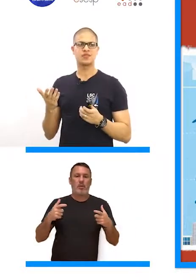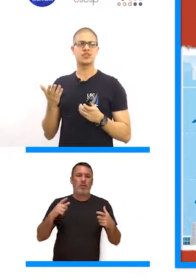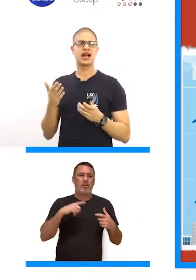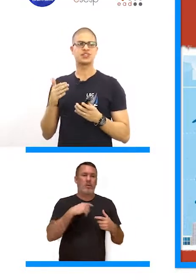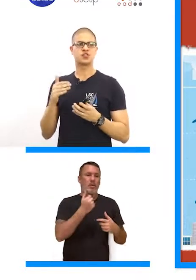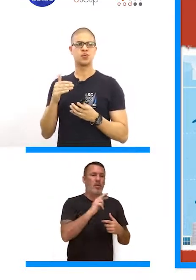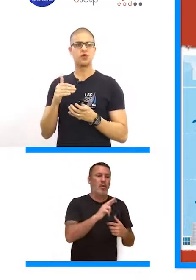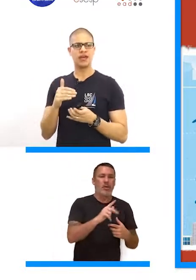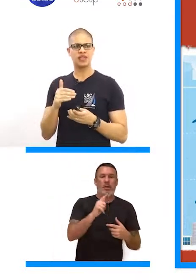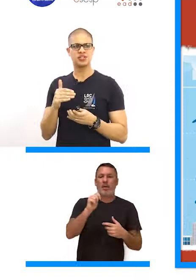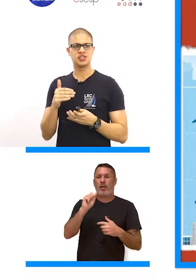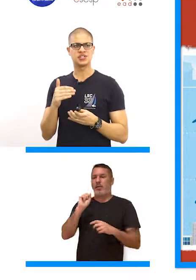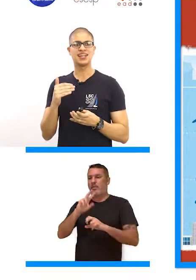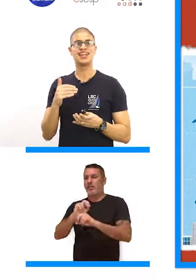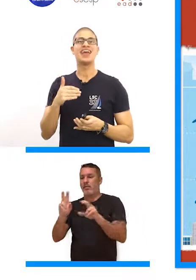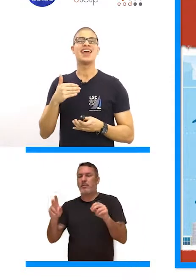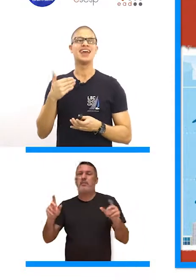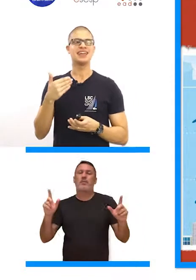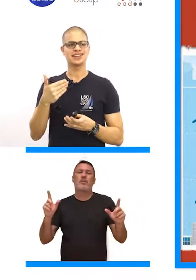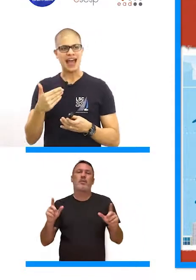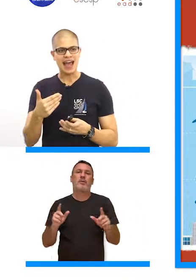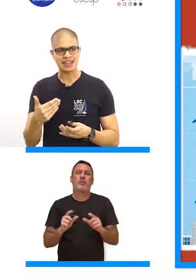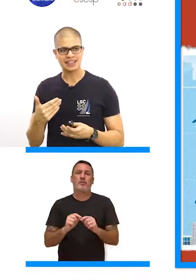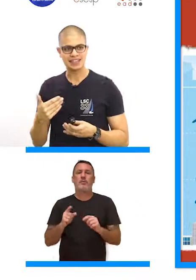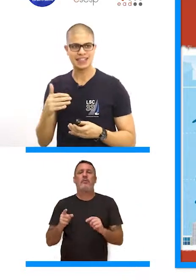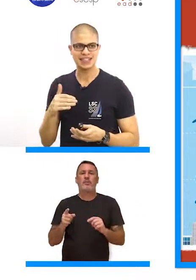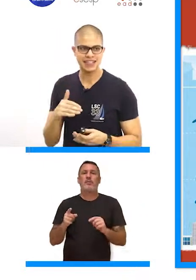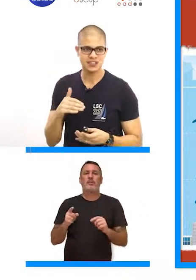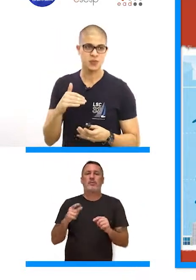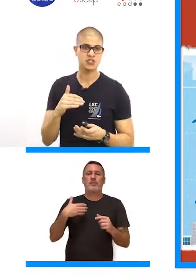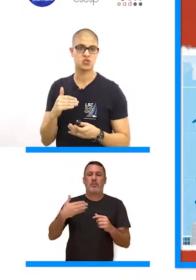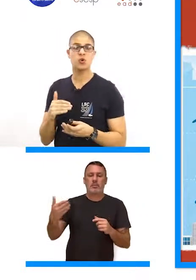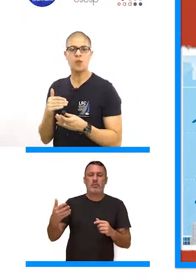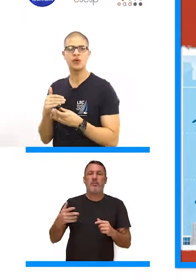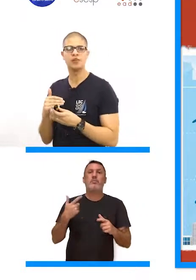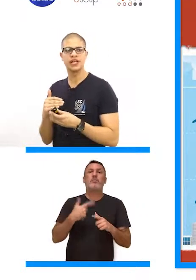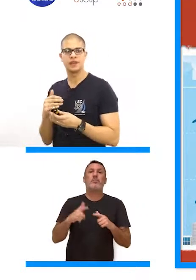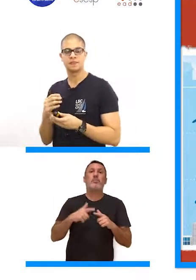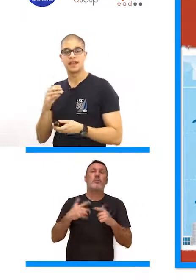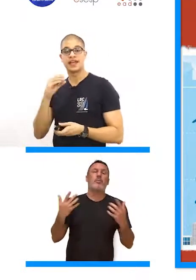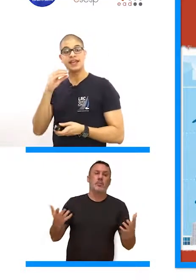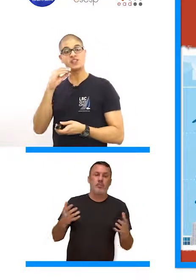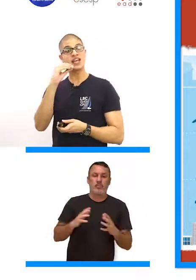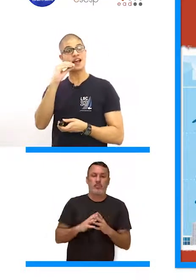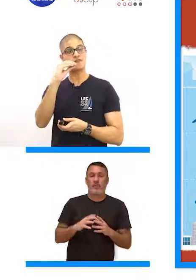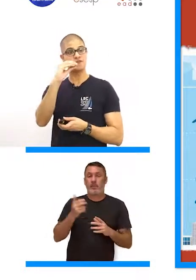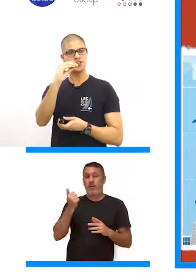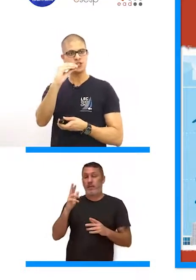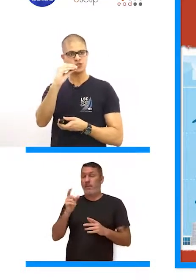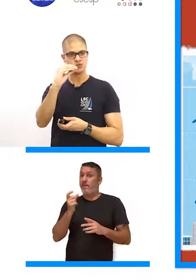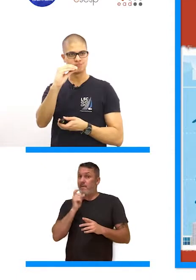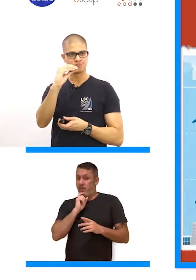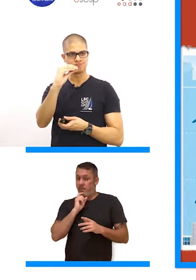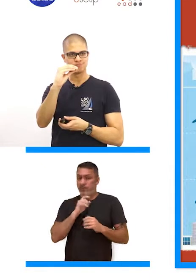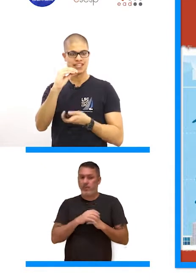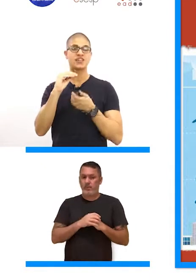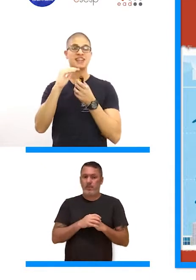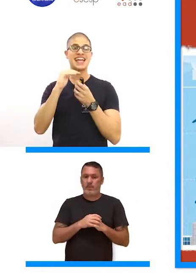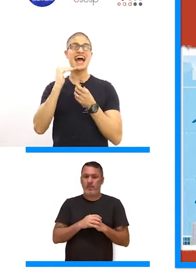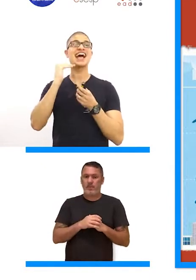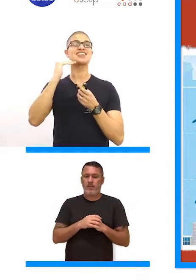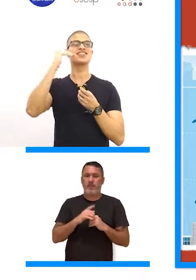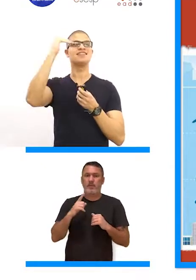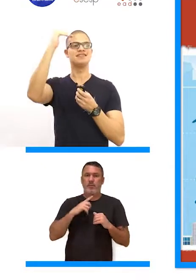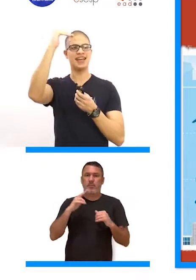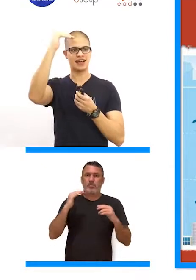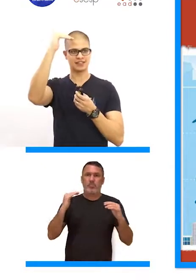do lançamento de gases poluentes, ele retarda esse processo. Qual é o problema? Esse ar frio, que